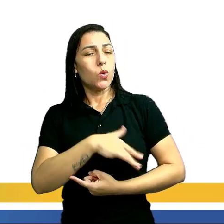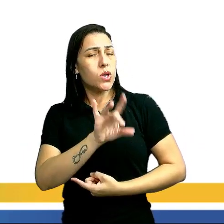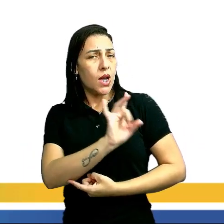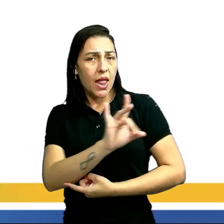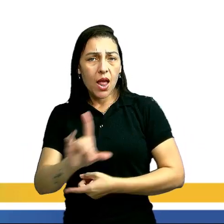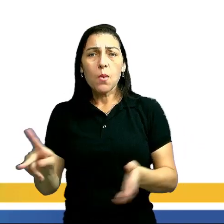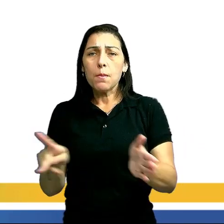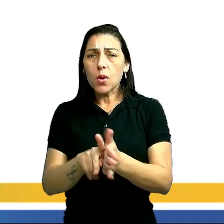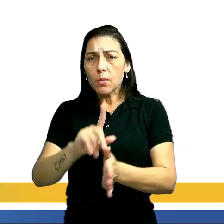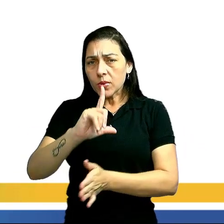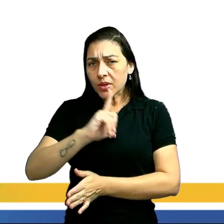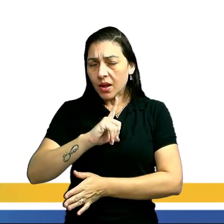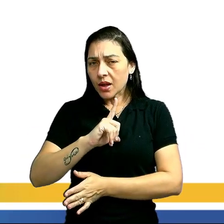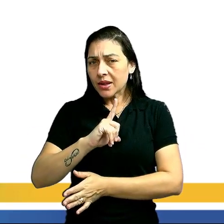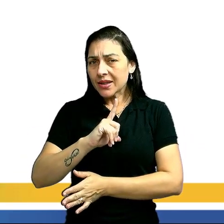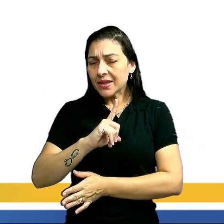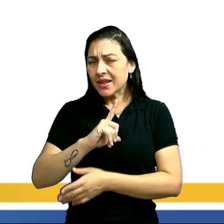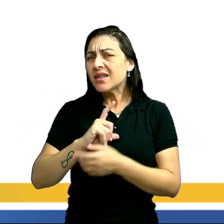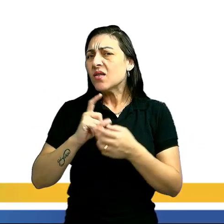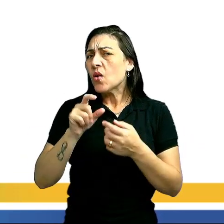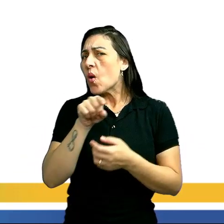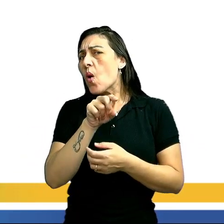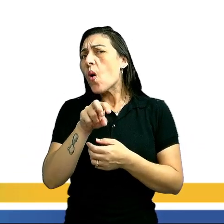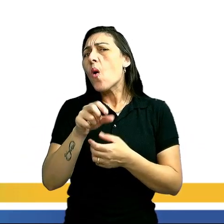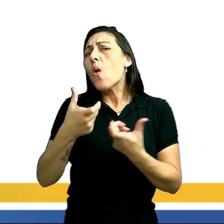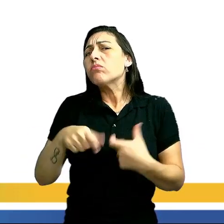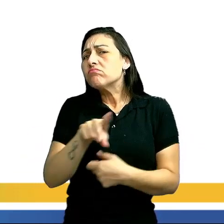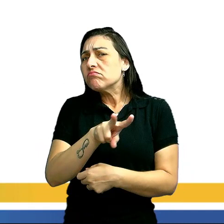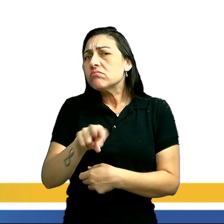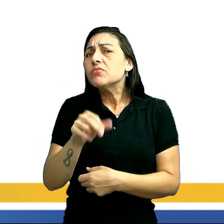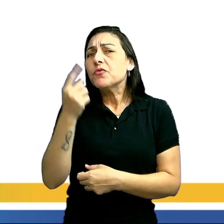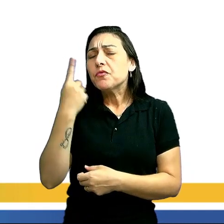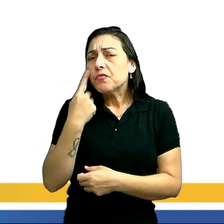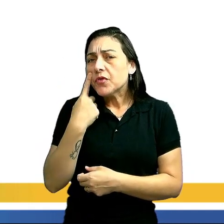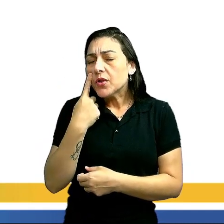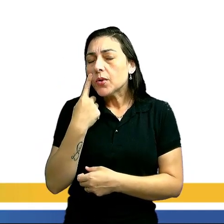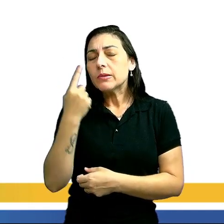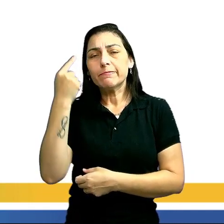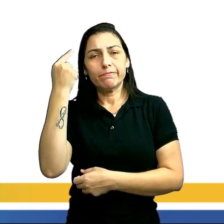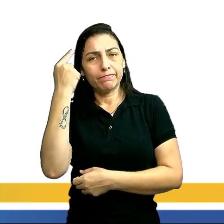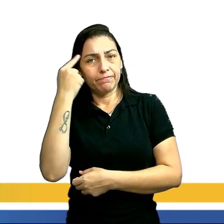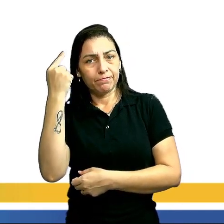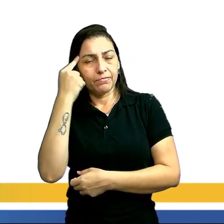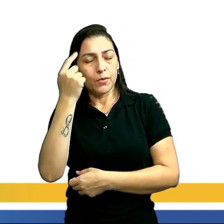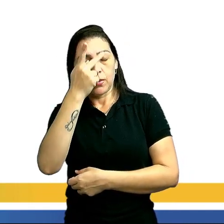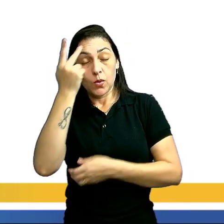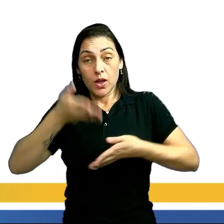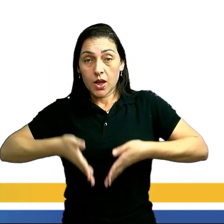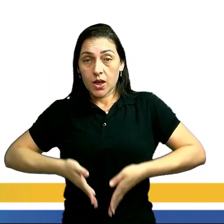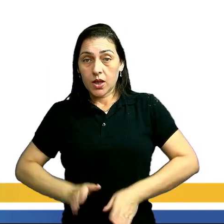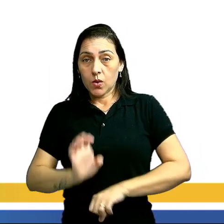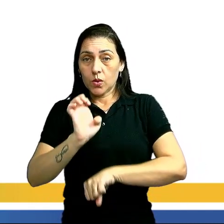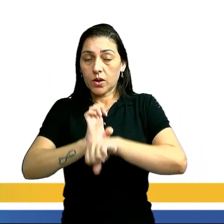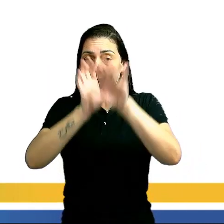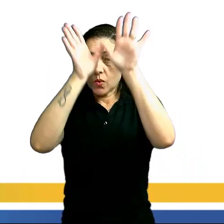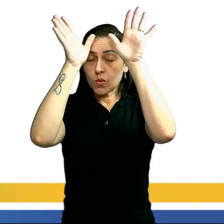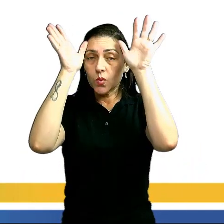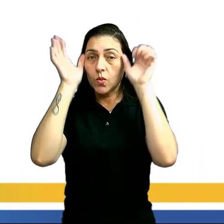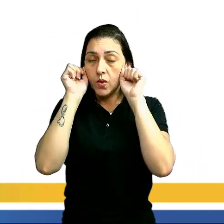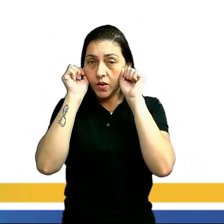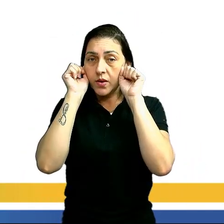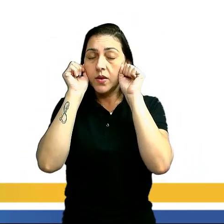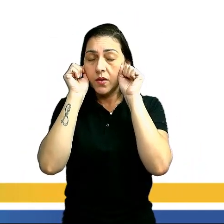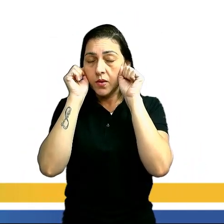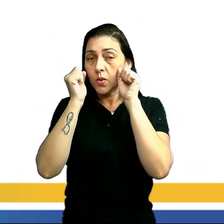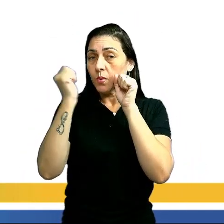um tem o seu. Será? Da onde foi que você tirou isso? Imagine alguém que nasceu no estado do Acre, uma província